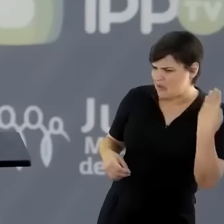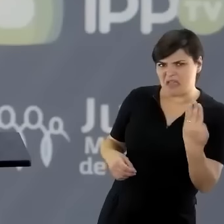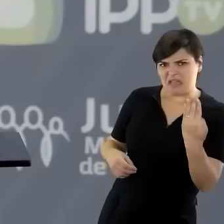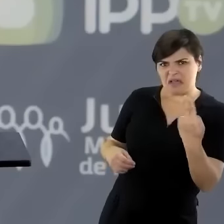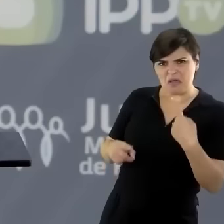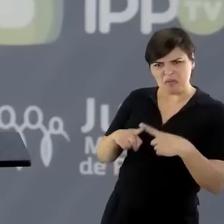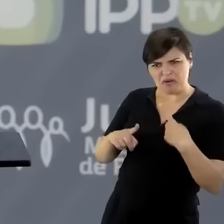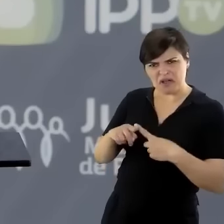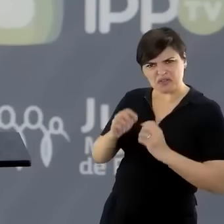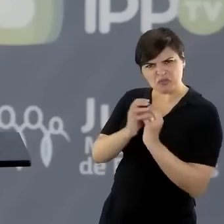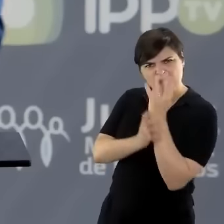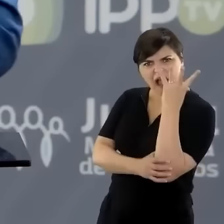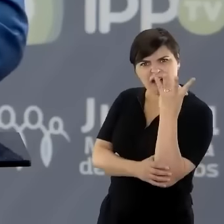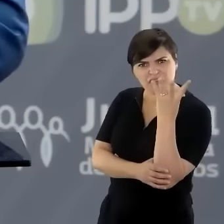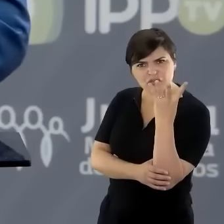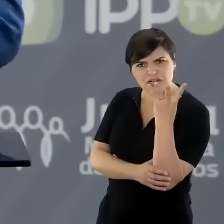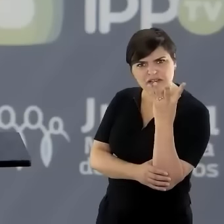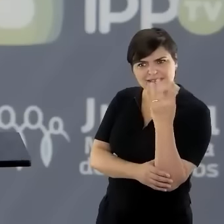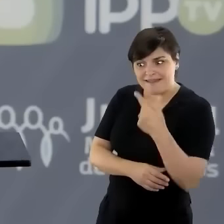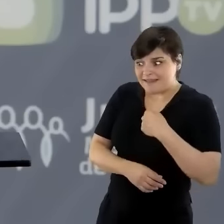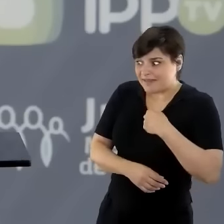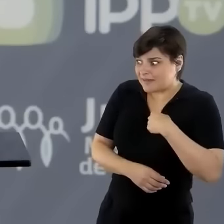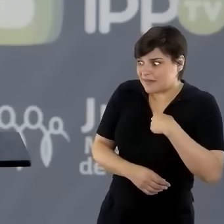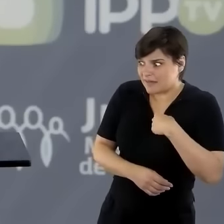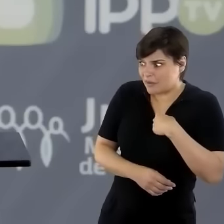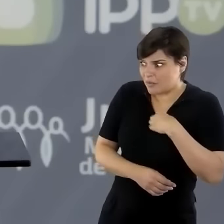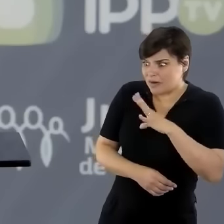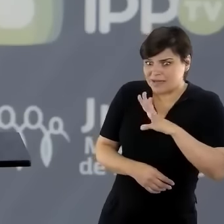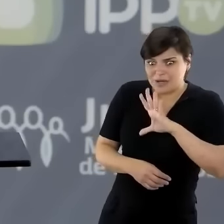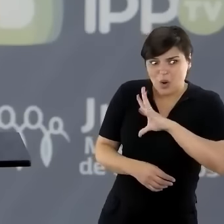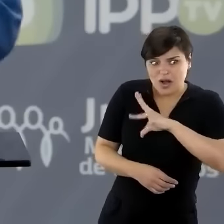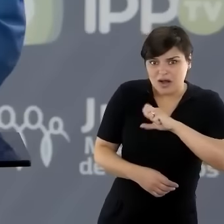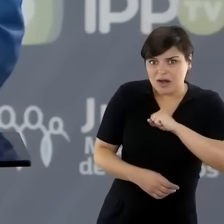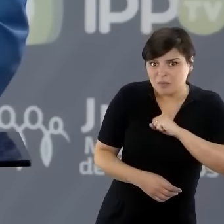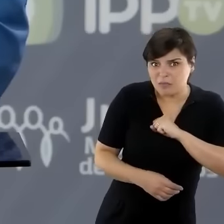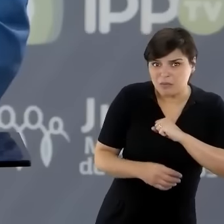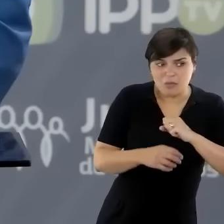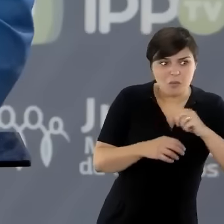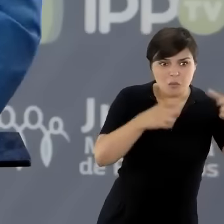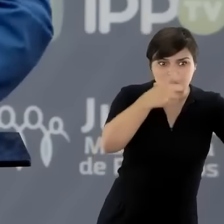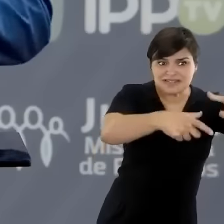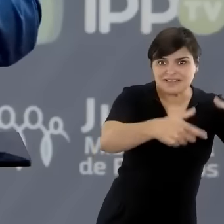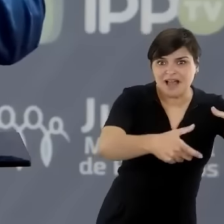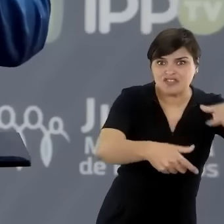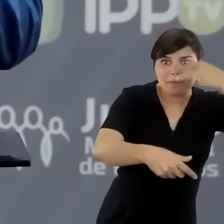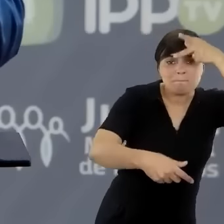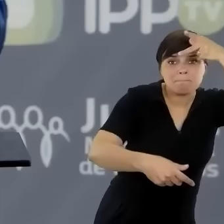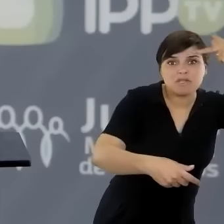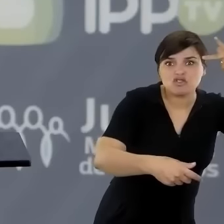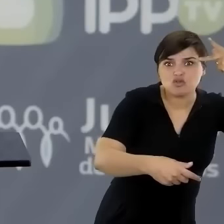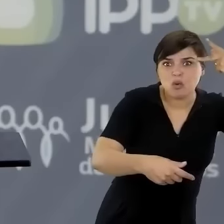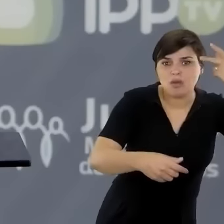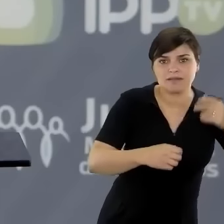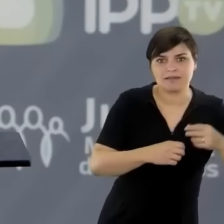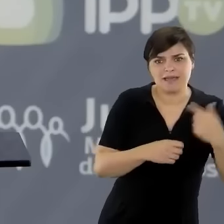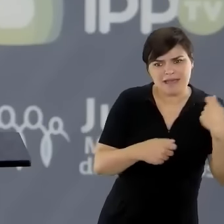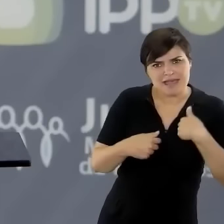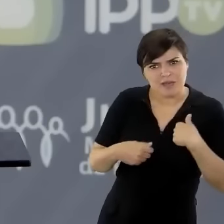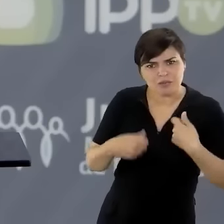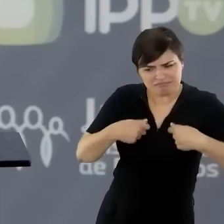cidade tem mais de 120.000 pessoas e eu não he de ter compaixão Jonas e o texto termina